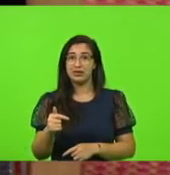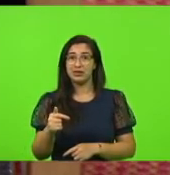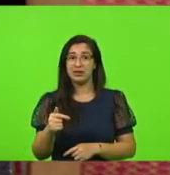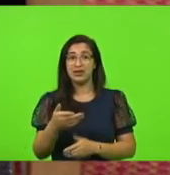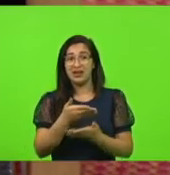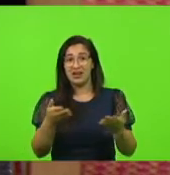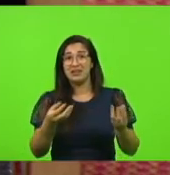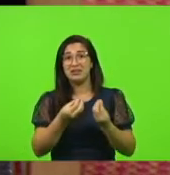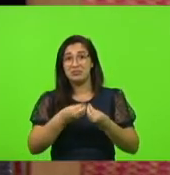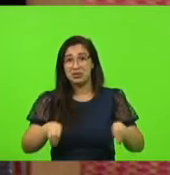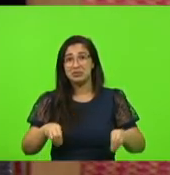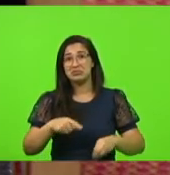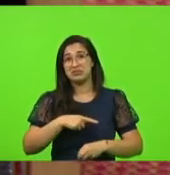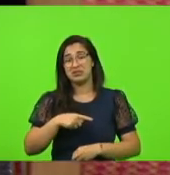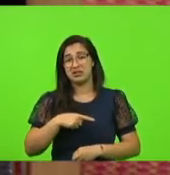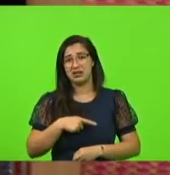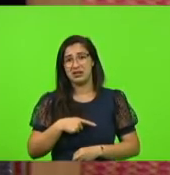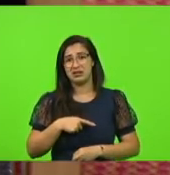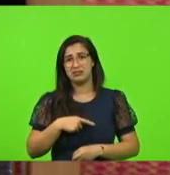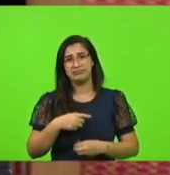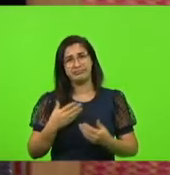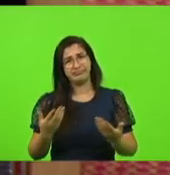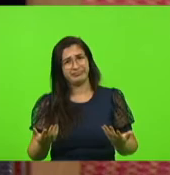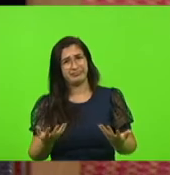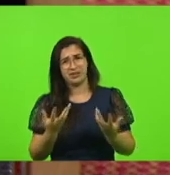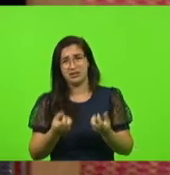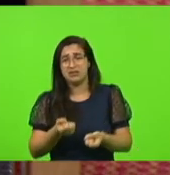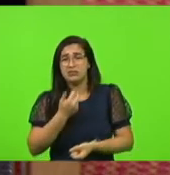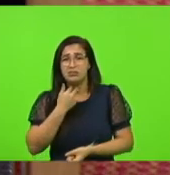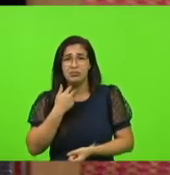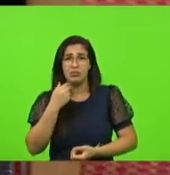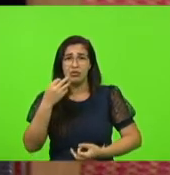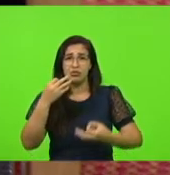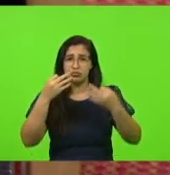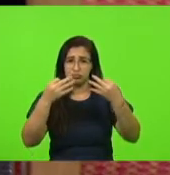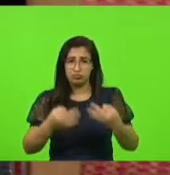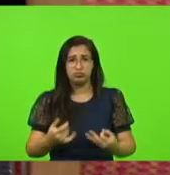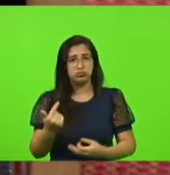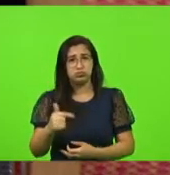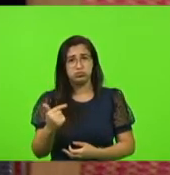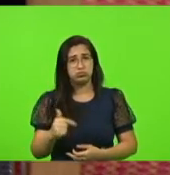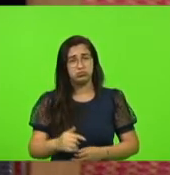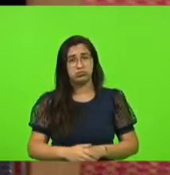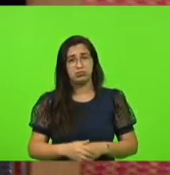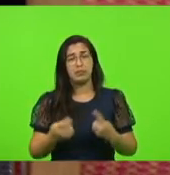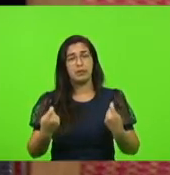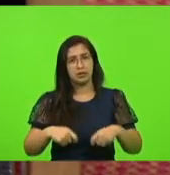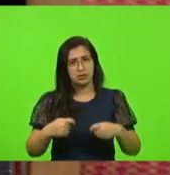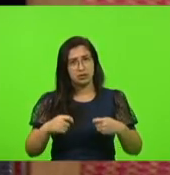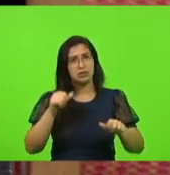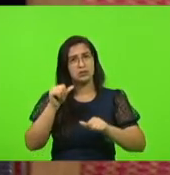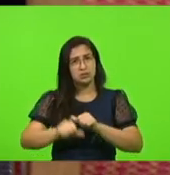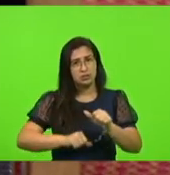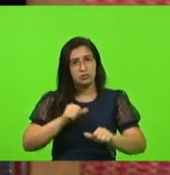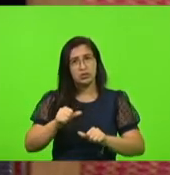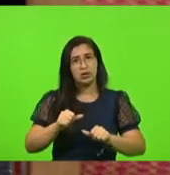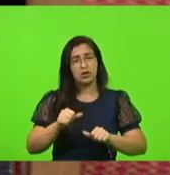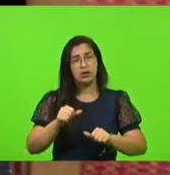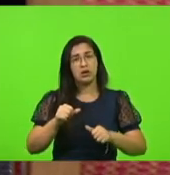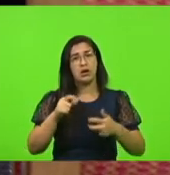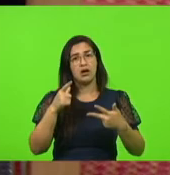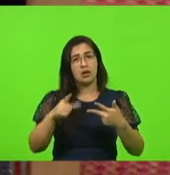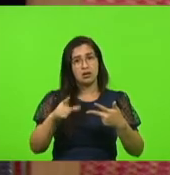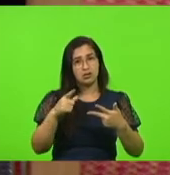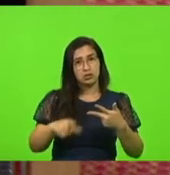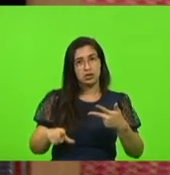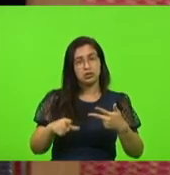prejuízo. Isso é injusto e nós temos que aparar essas arestas. A Casa Legislativa está